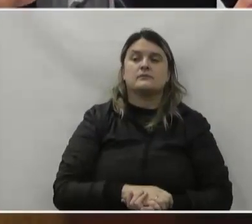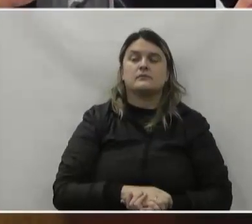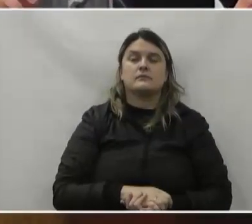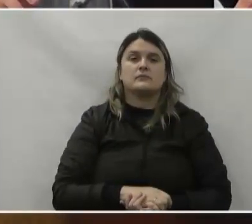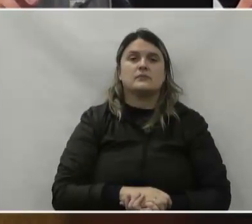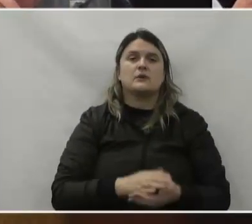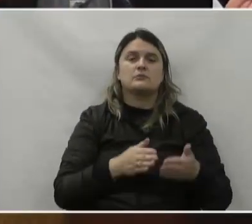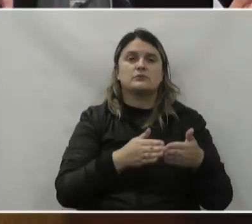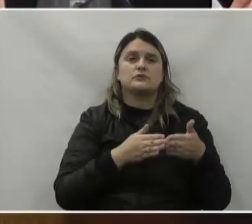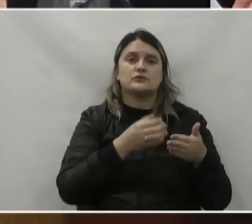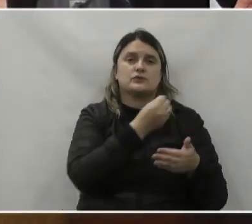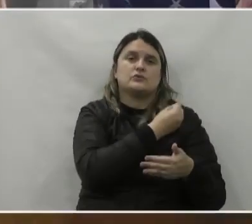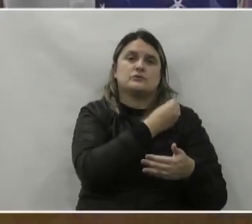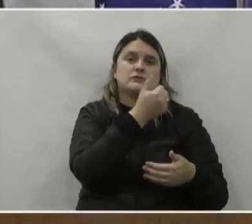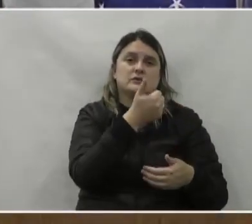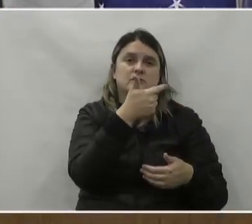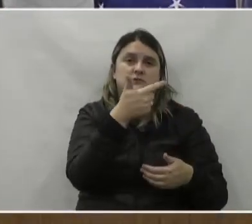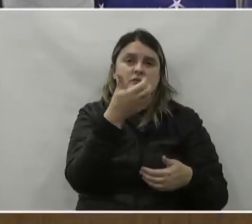Requerimento número